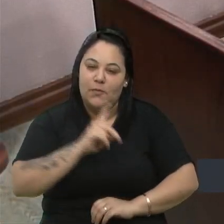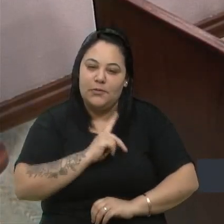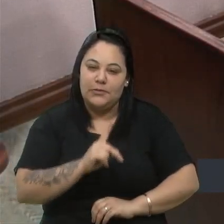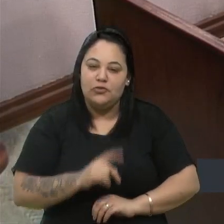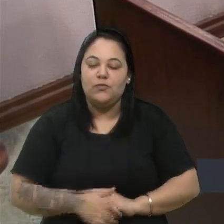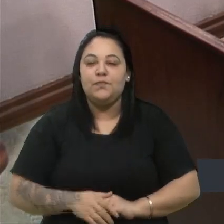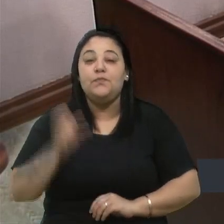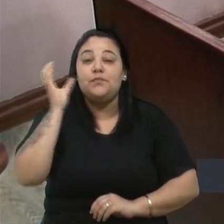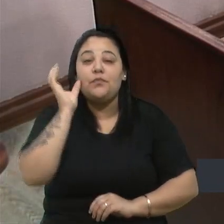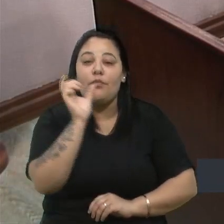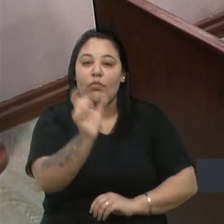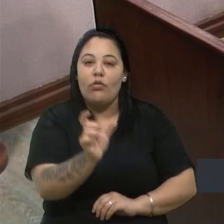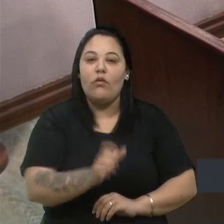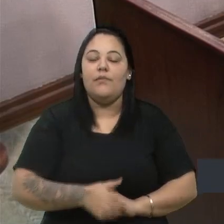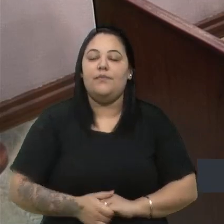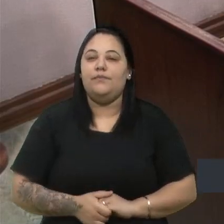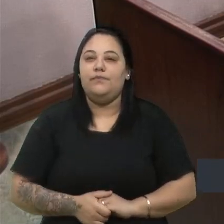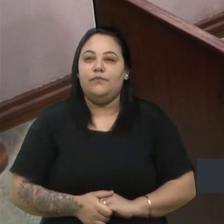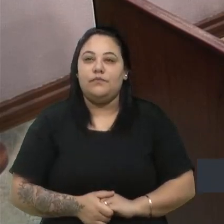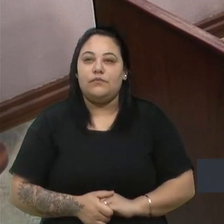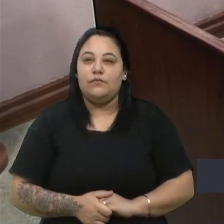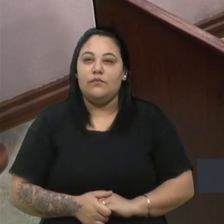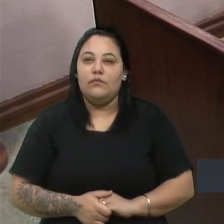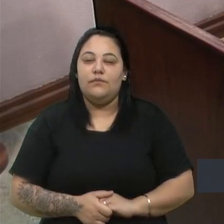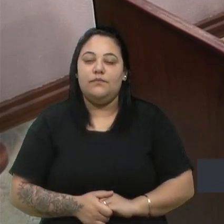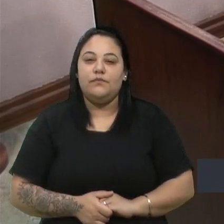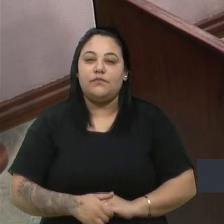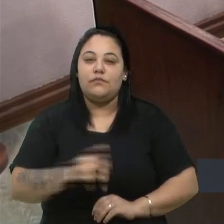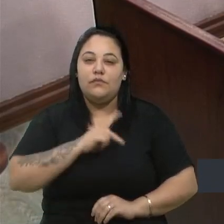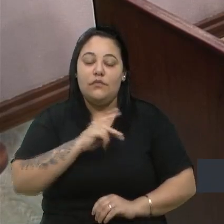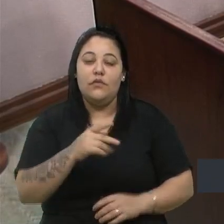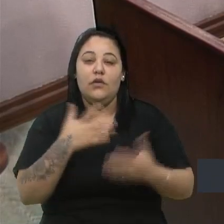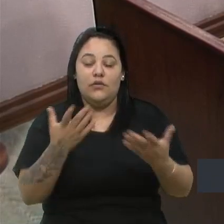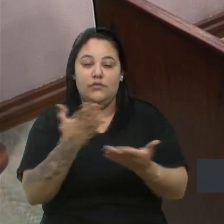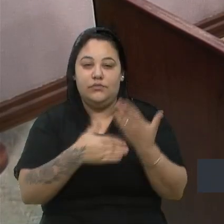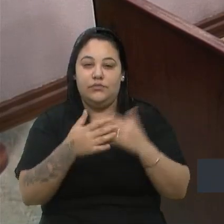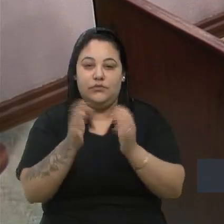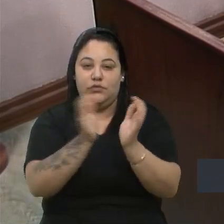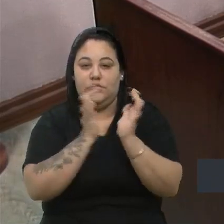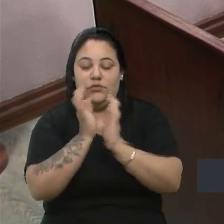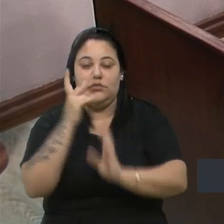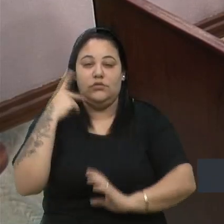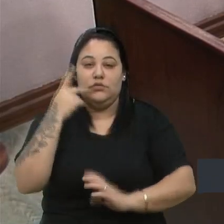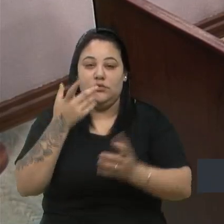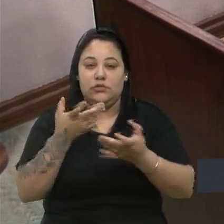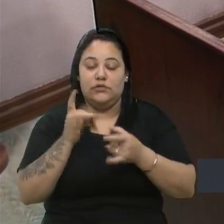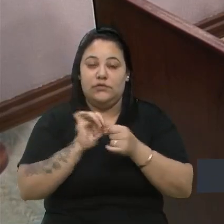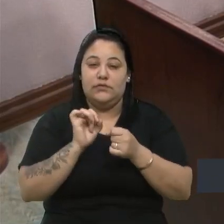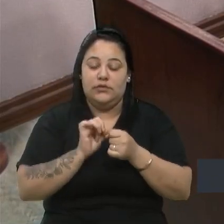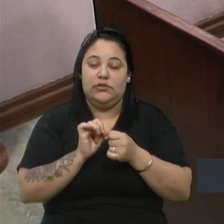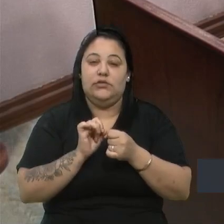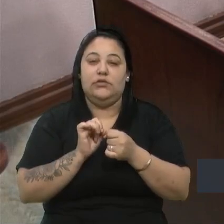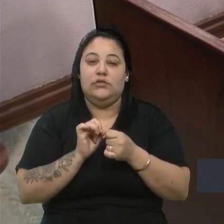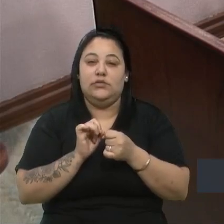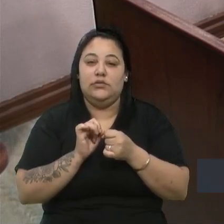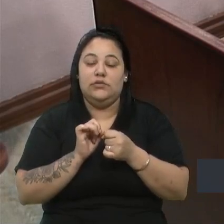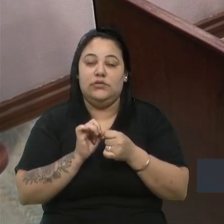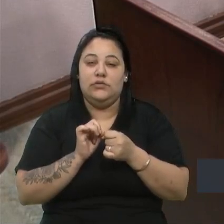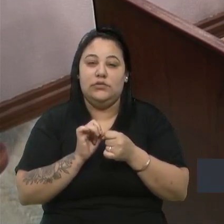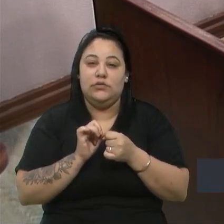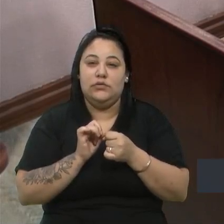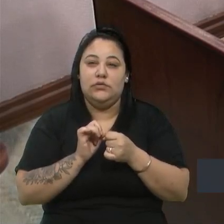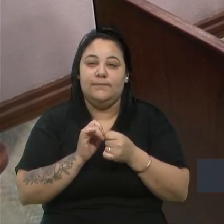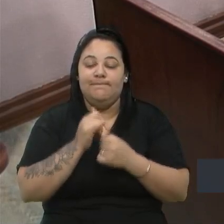Cadore, com a palavra. Senhor presidente, caros colegas vereadores, quero fazer um voto de pesar pela morte